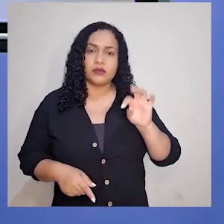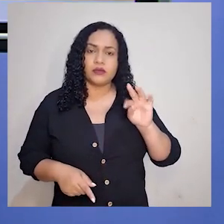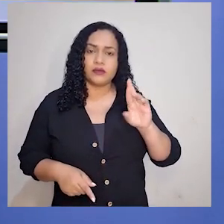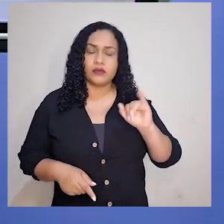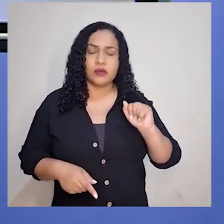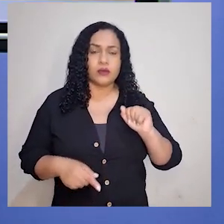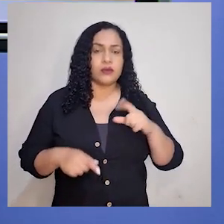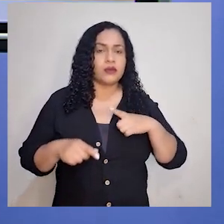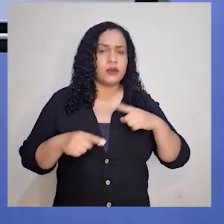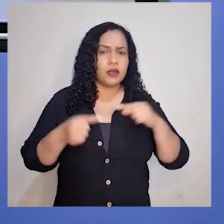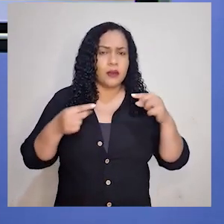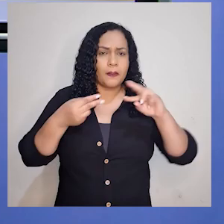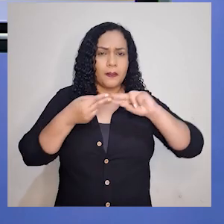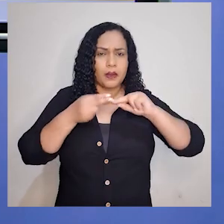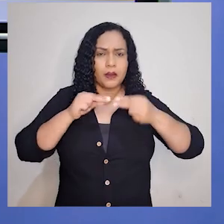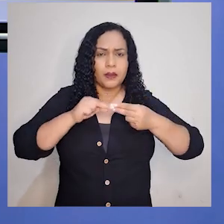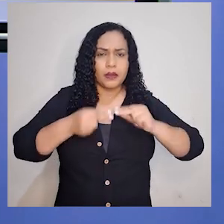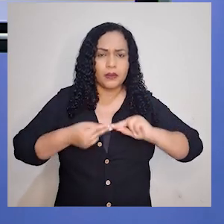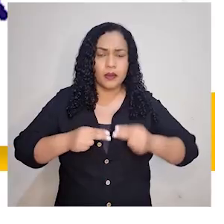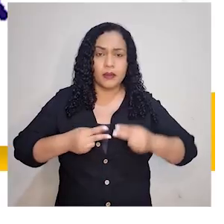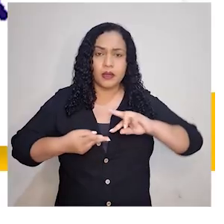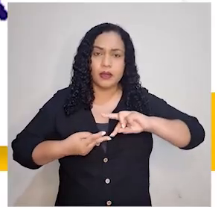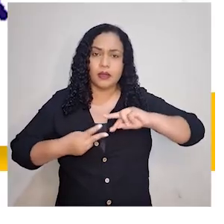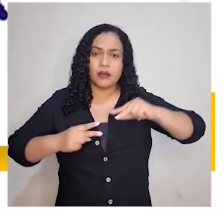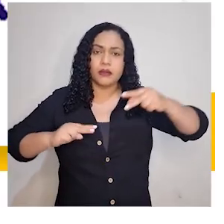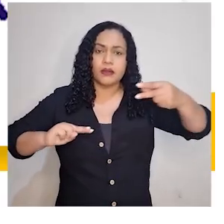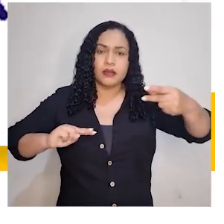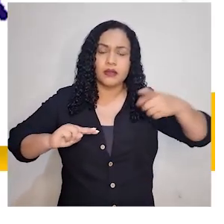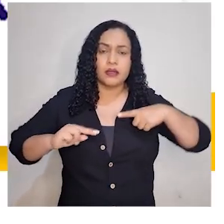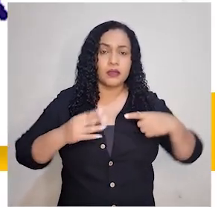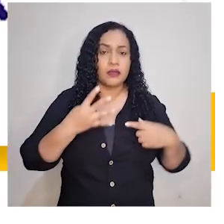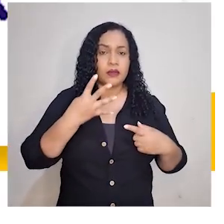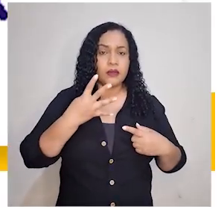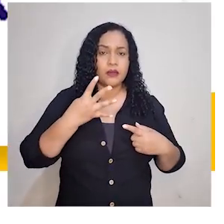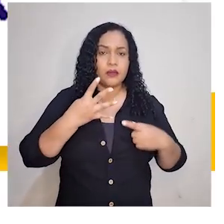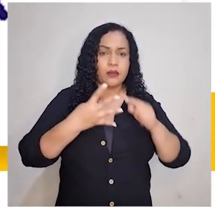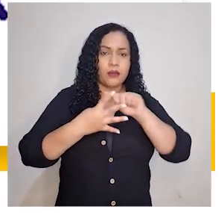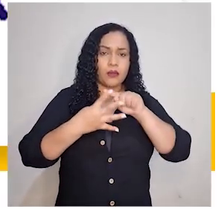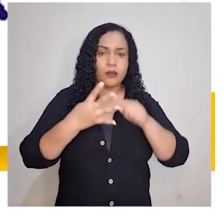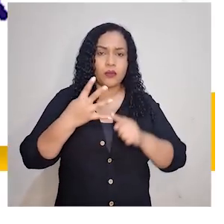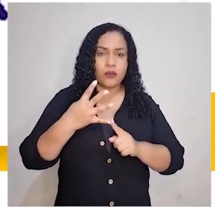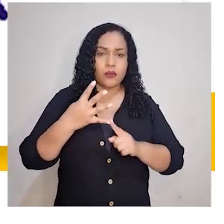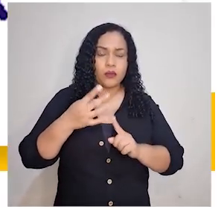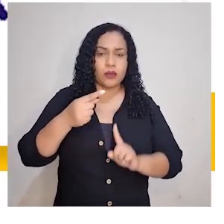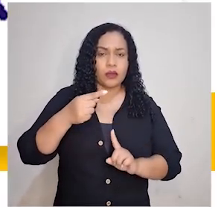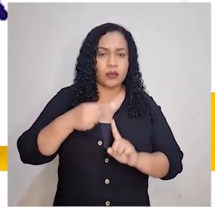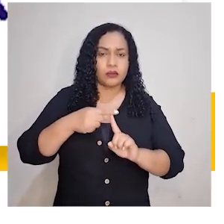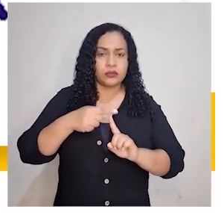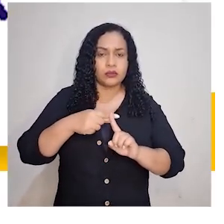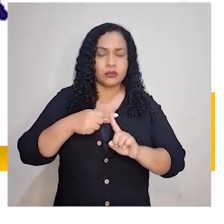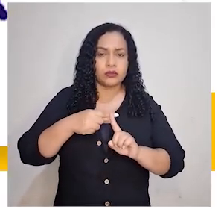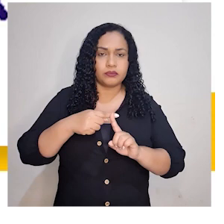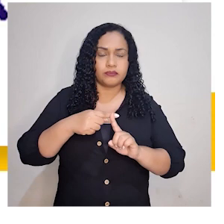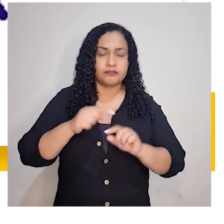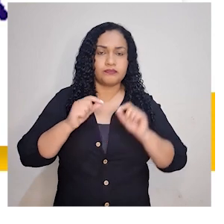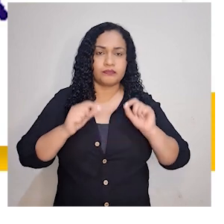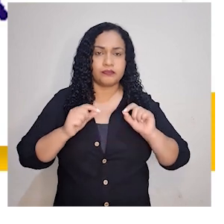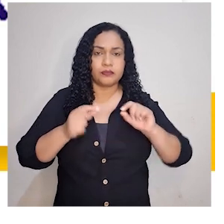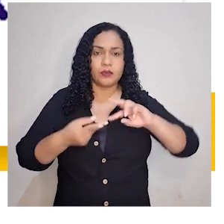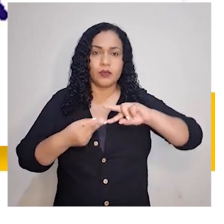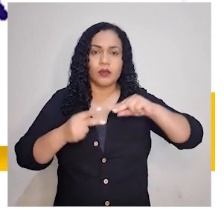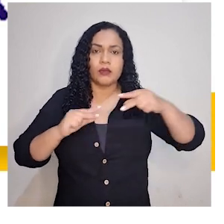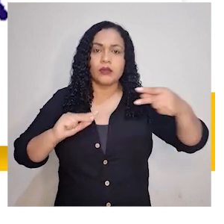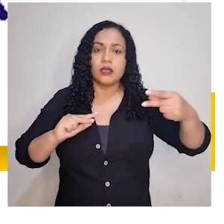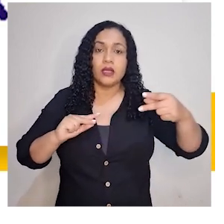Essas bases nitrogenadas, como eu disse, elas fazem um pareamento. No DNA, nós só temos esses 4 tipos de filamentos, esses 4 tipos de